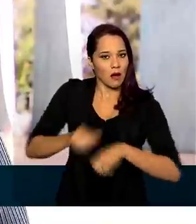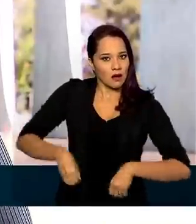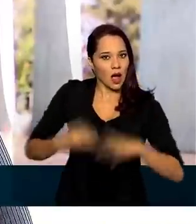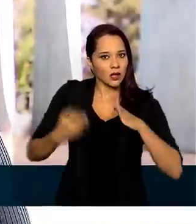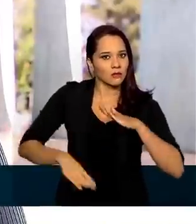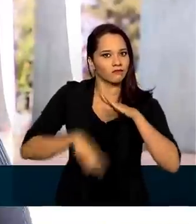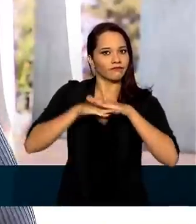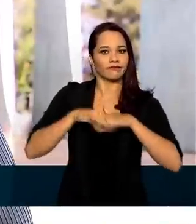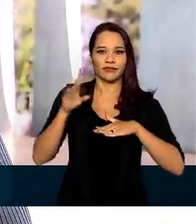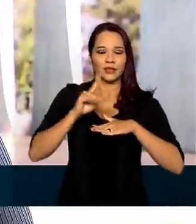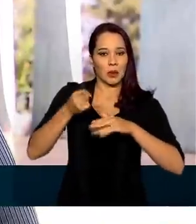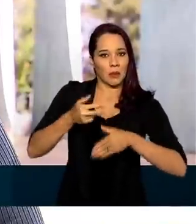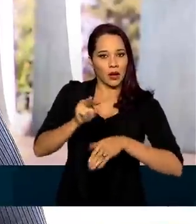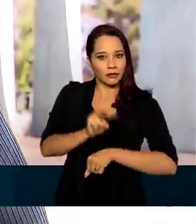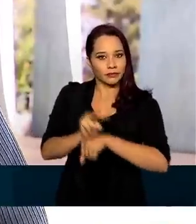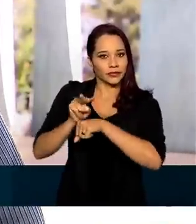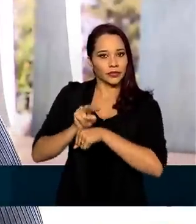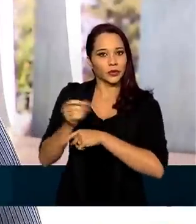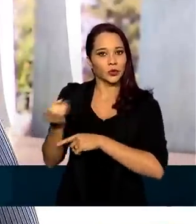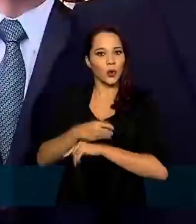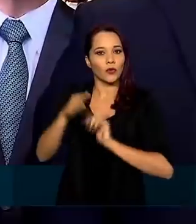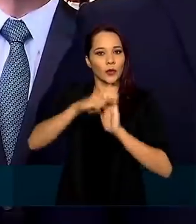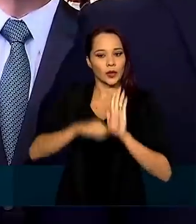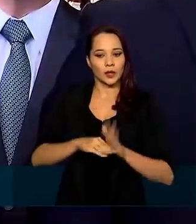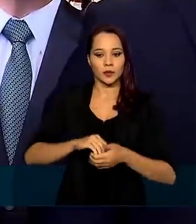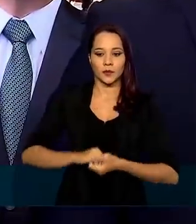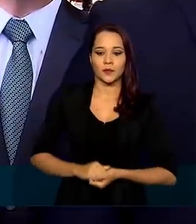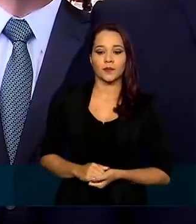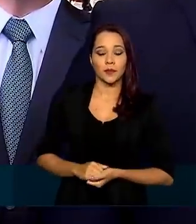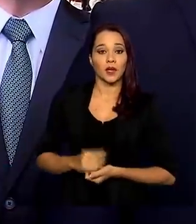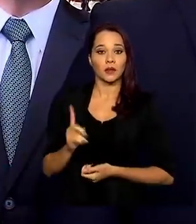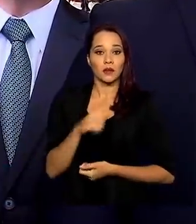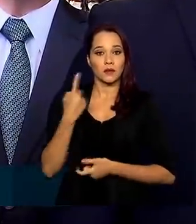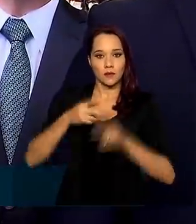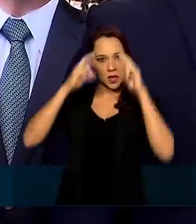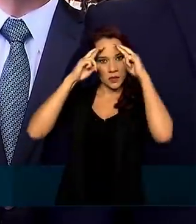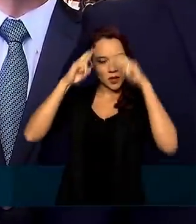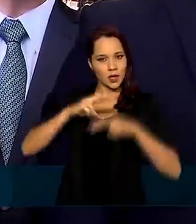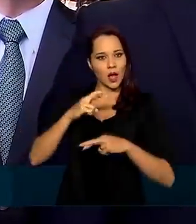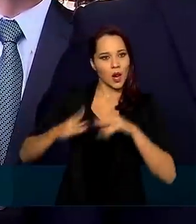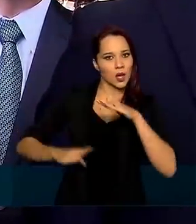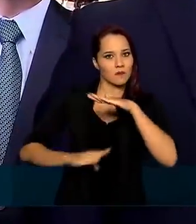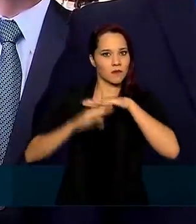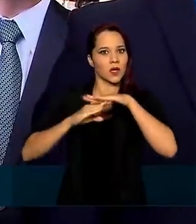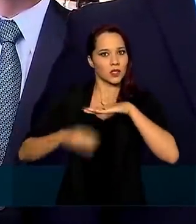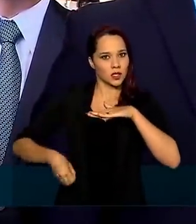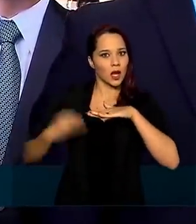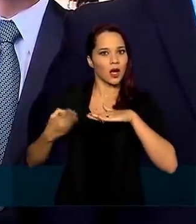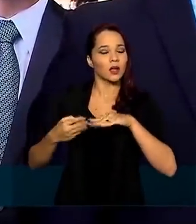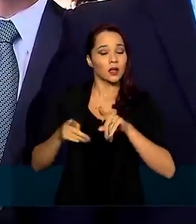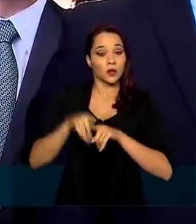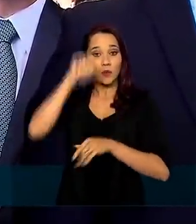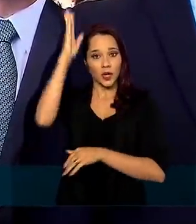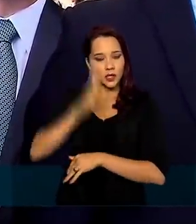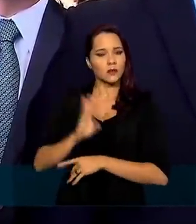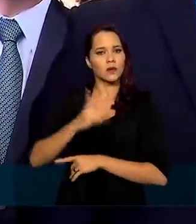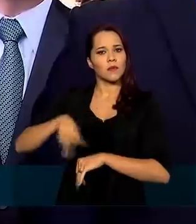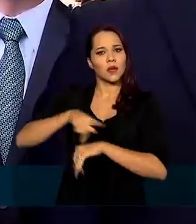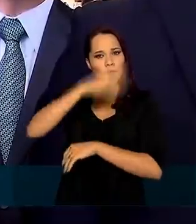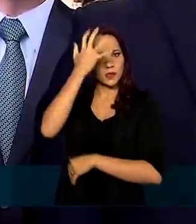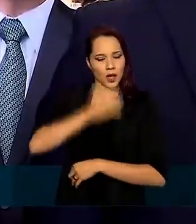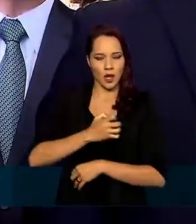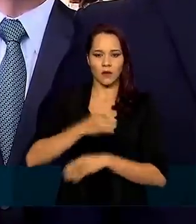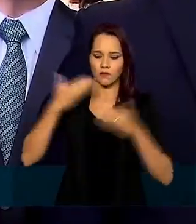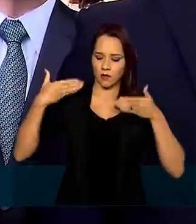gastos para financiar o novo programa. Nós vamos respeitar o teto, a sustentabilidade fiscal. O Brasil é um país sério, o Brasil se